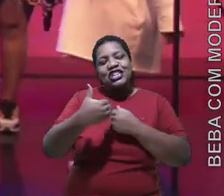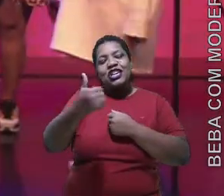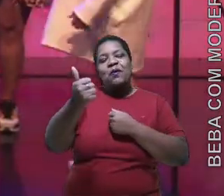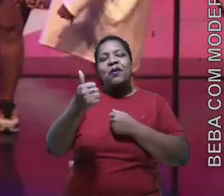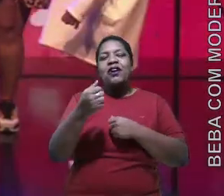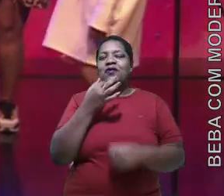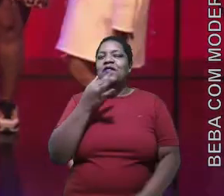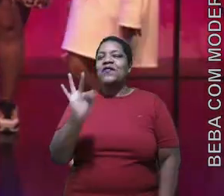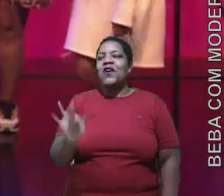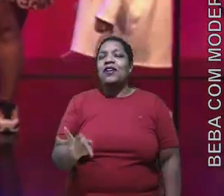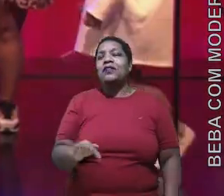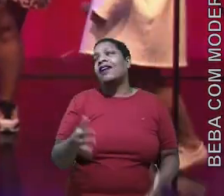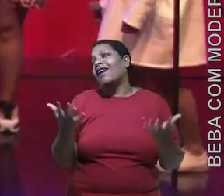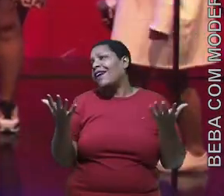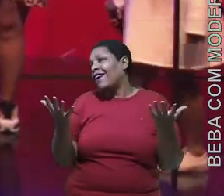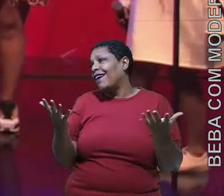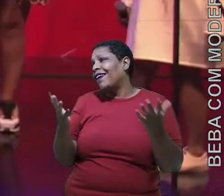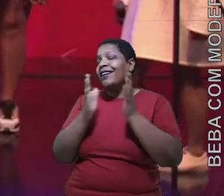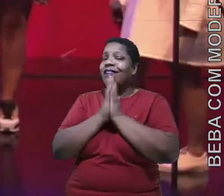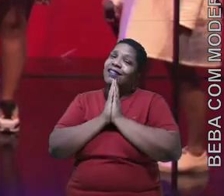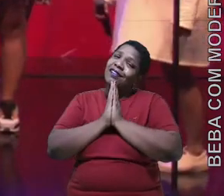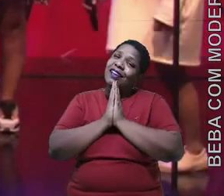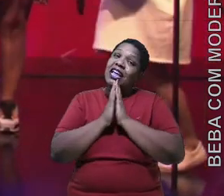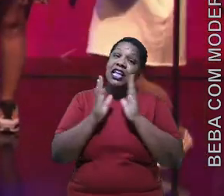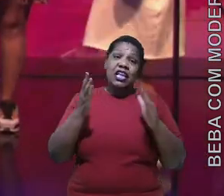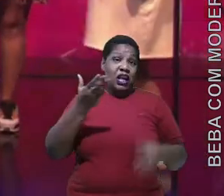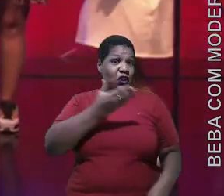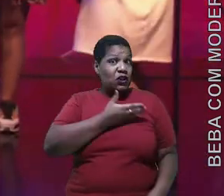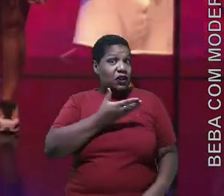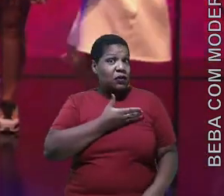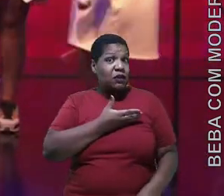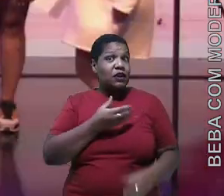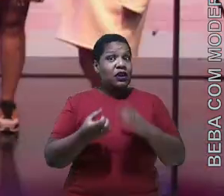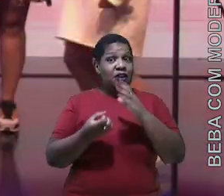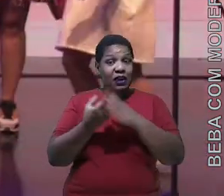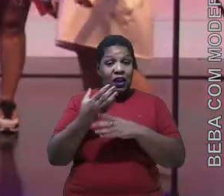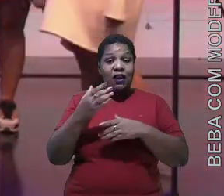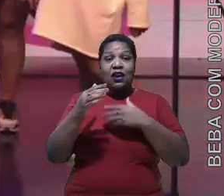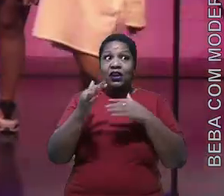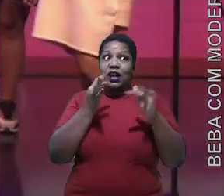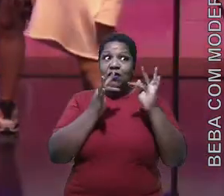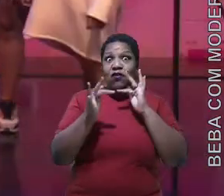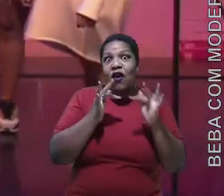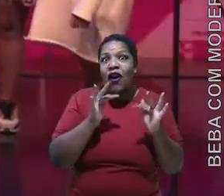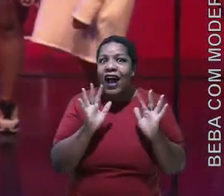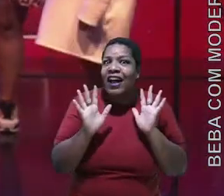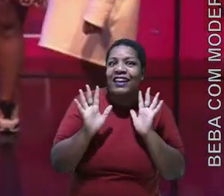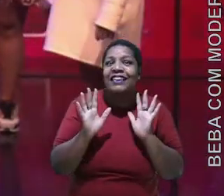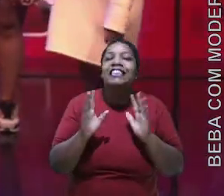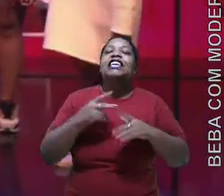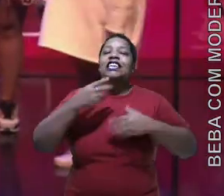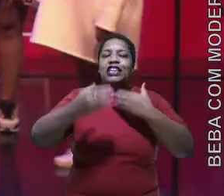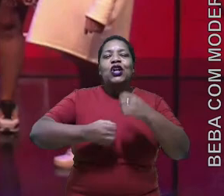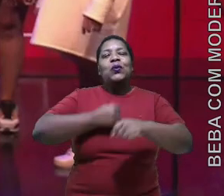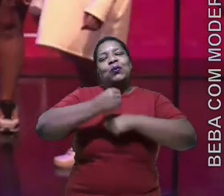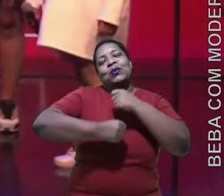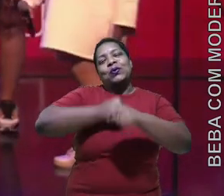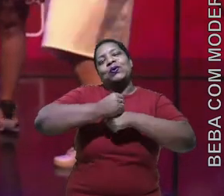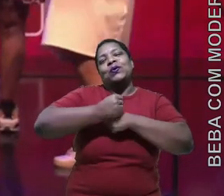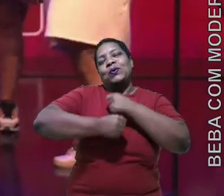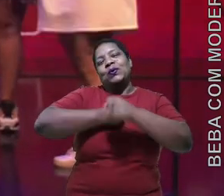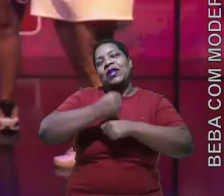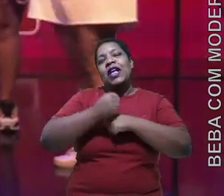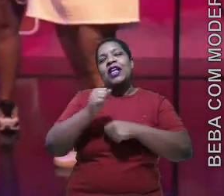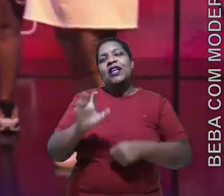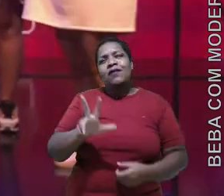ai gente então essa essa nossa amizade e criada fundada na fofoca dure muitos e muitos anos e muitas